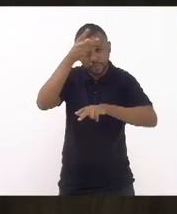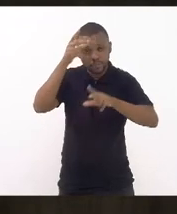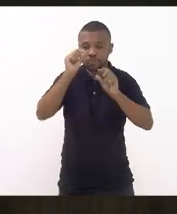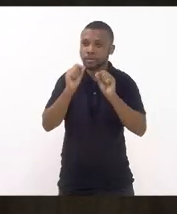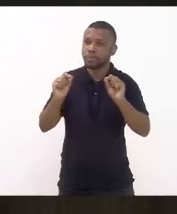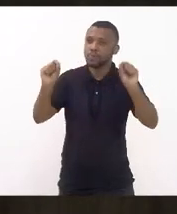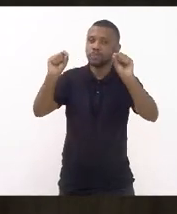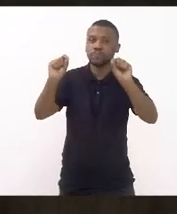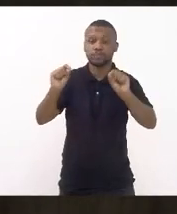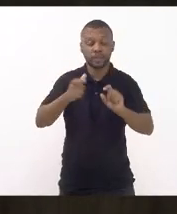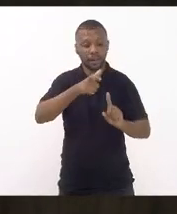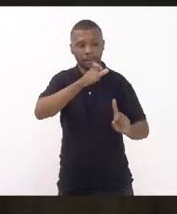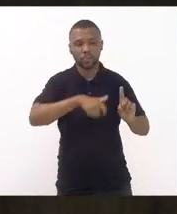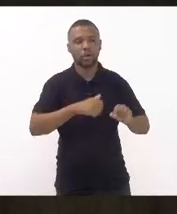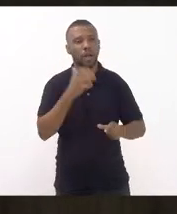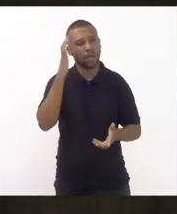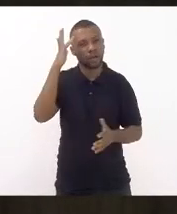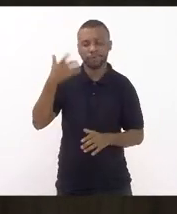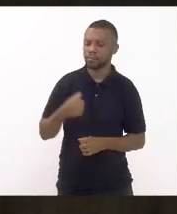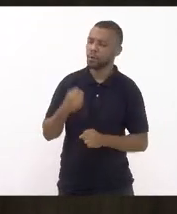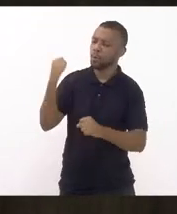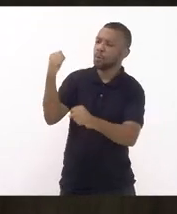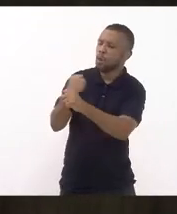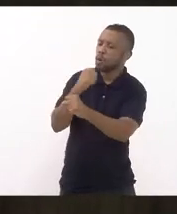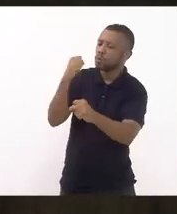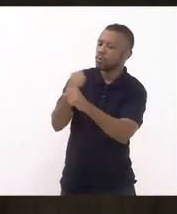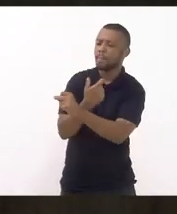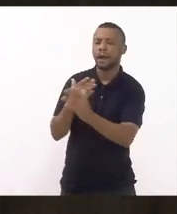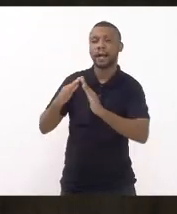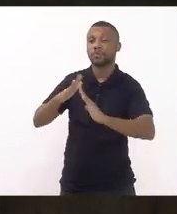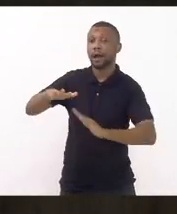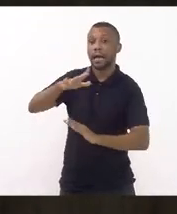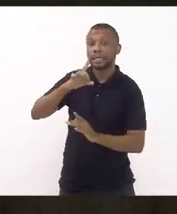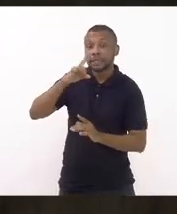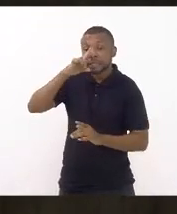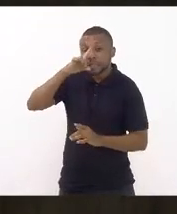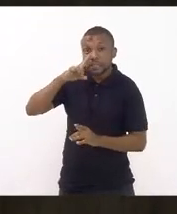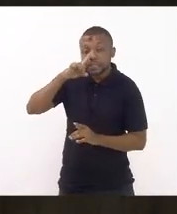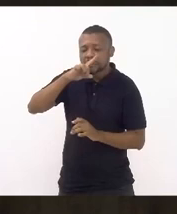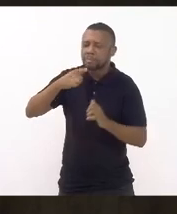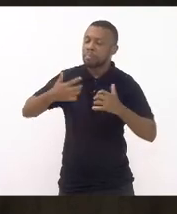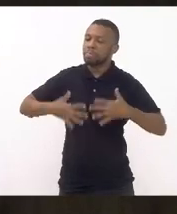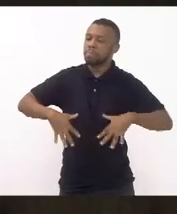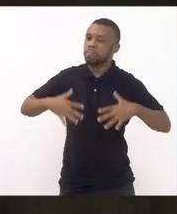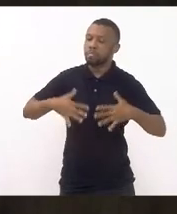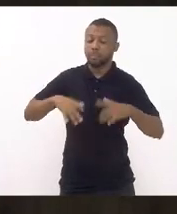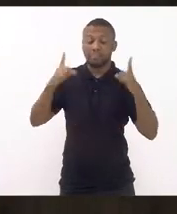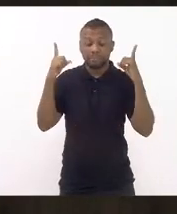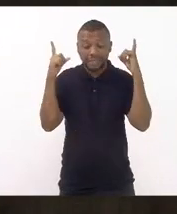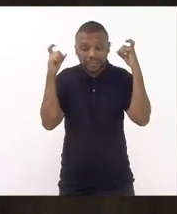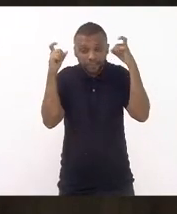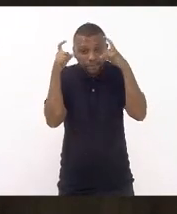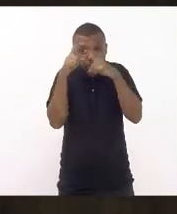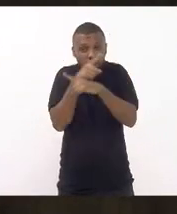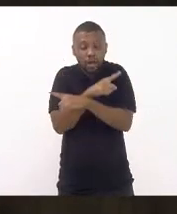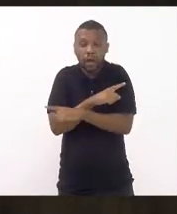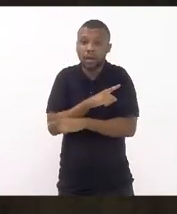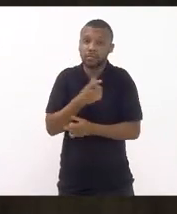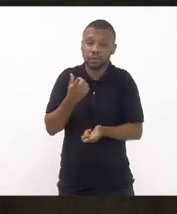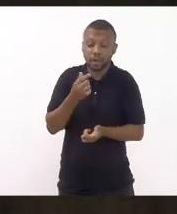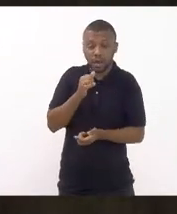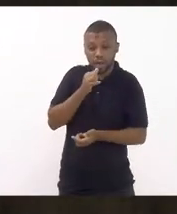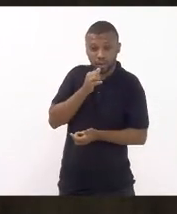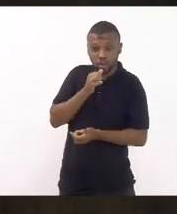em área de risco, muitas vezes com grande dificuldade, a sua luz é